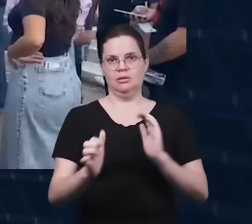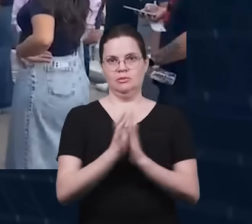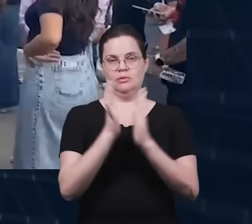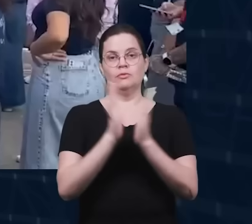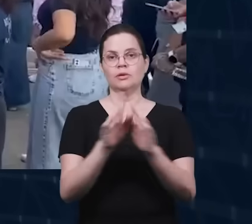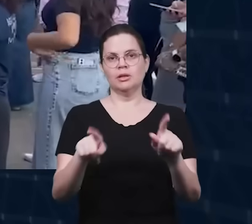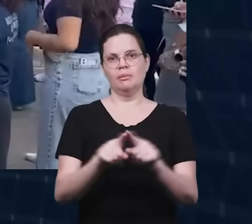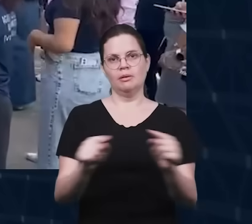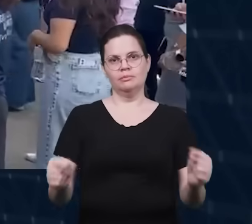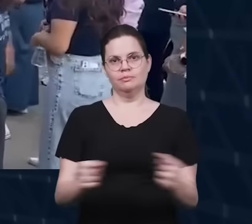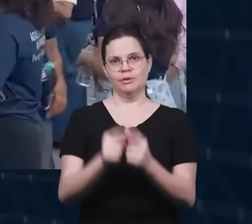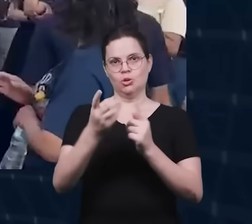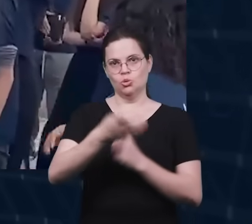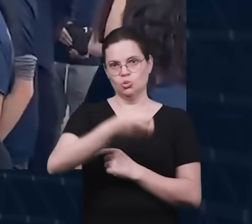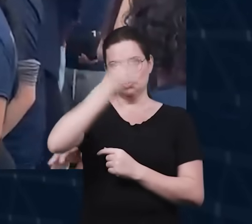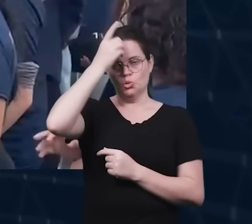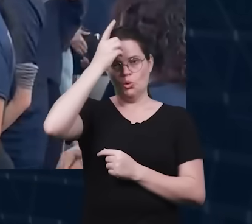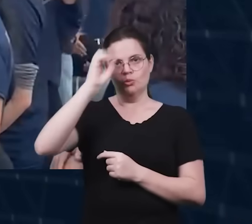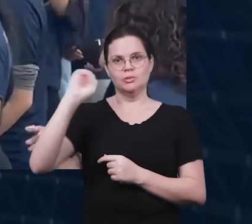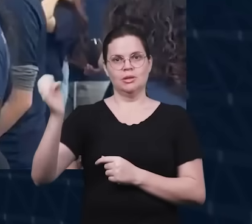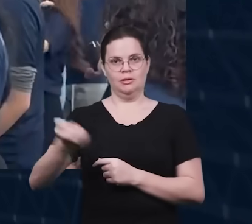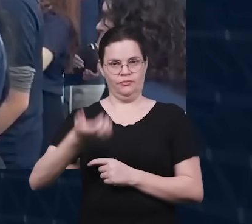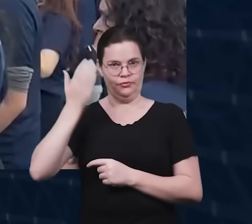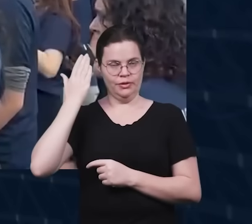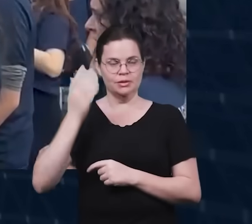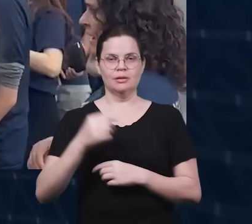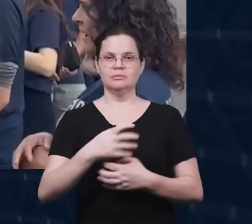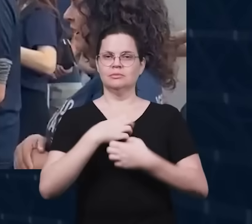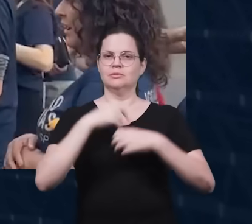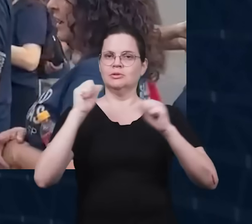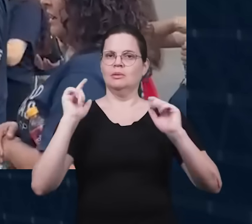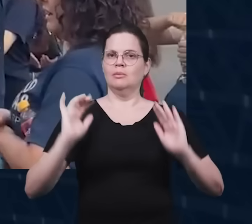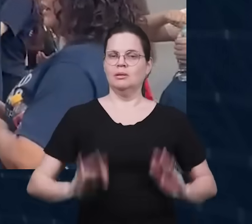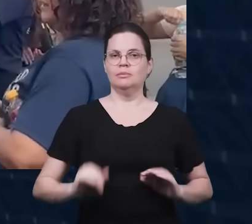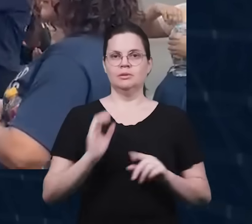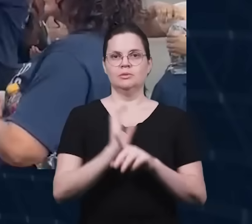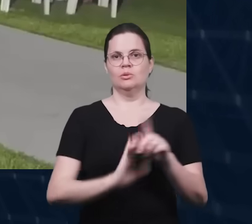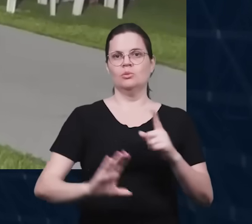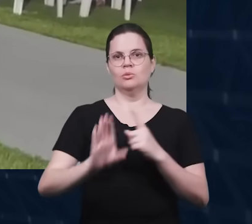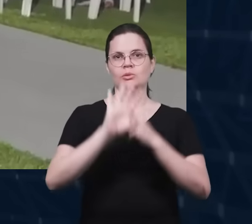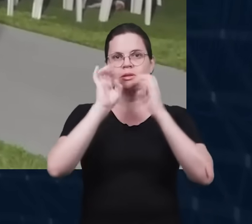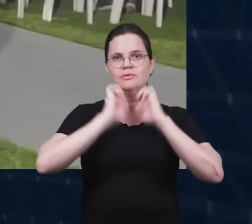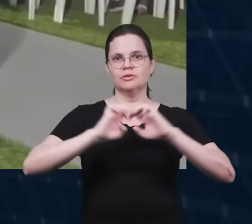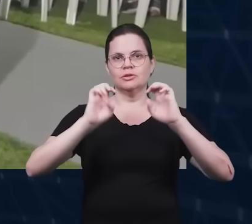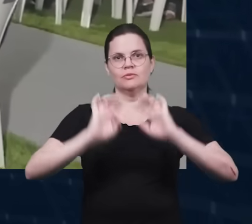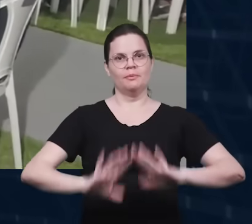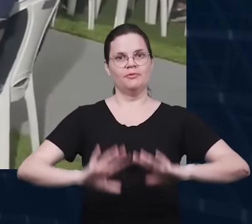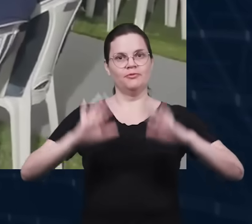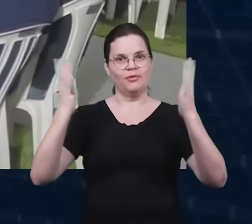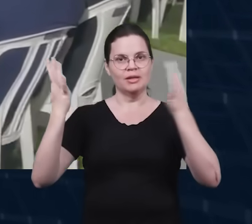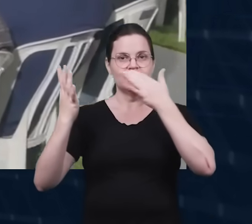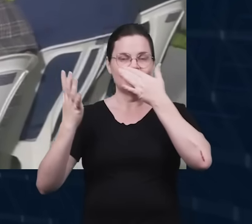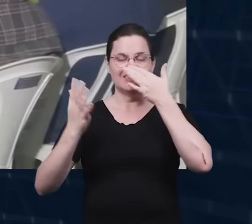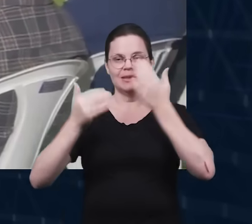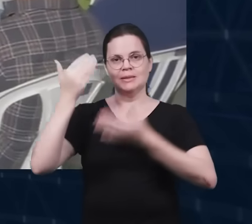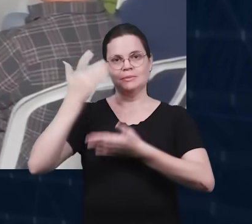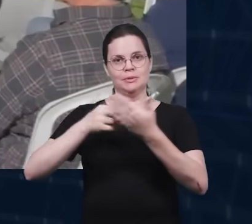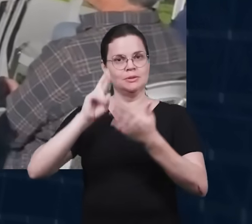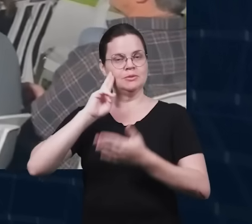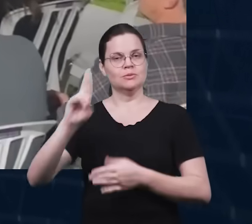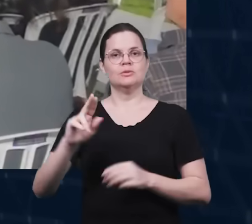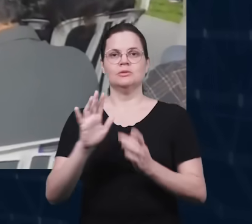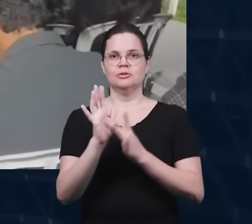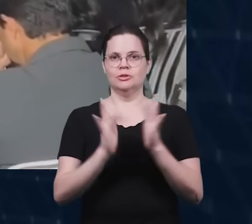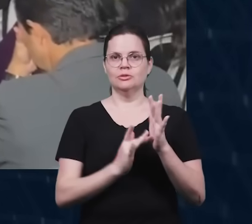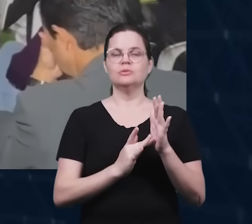com os dons revelados durante as buscas para o Evangelho Sem Fronteira. O culto evangelístico foi uma grande festa ao Senhor. Houve salvação de